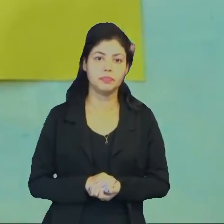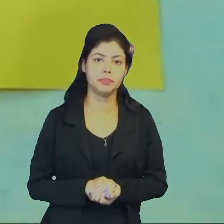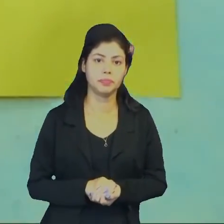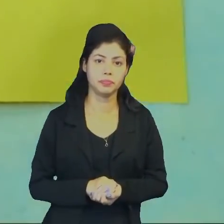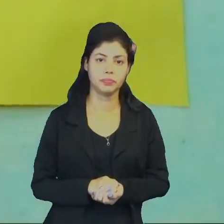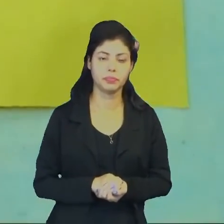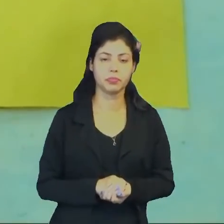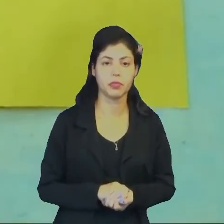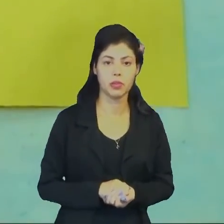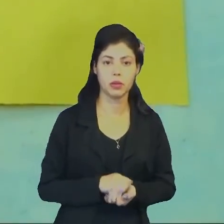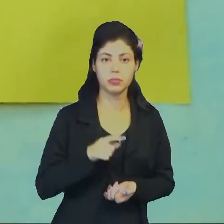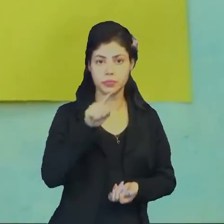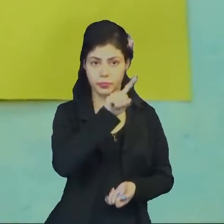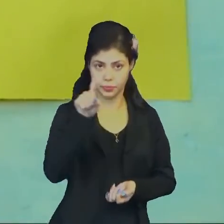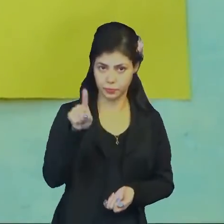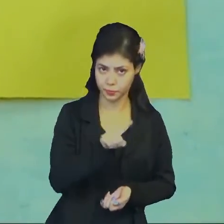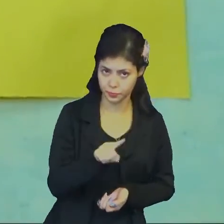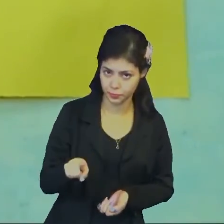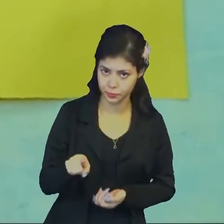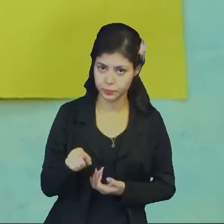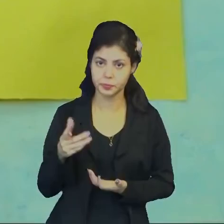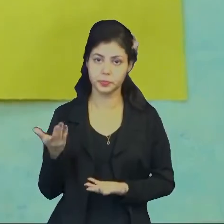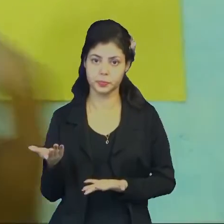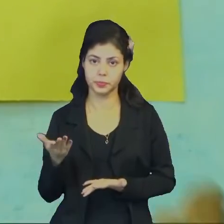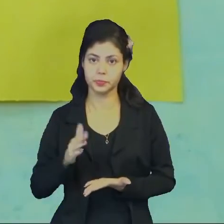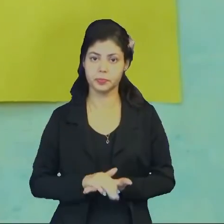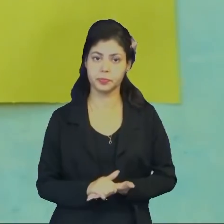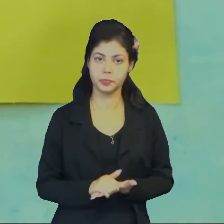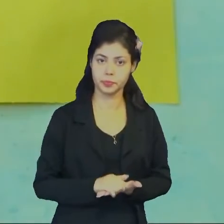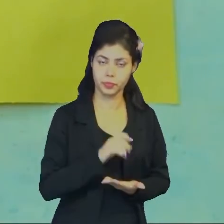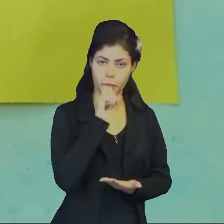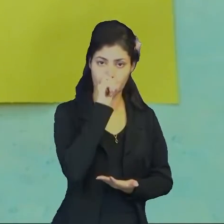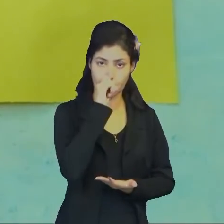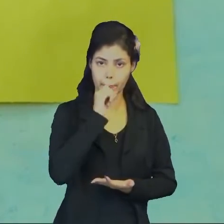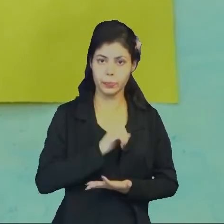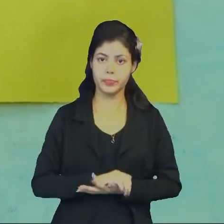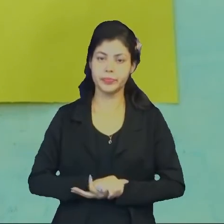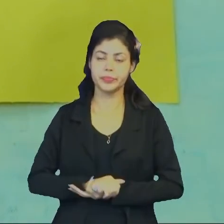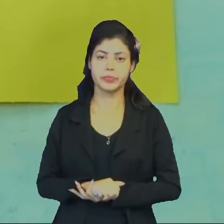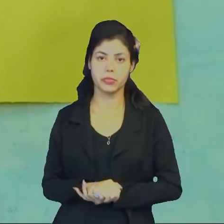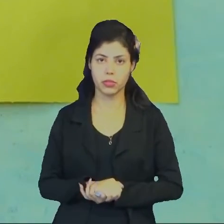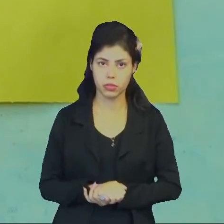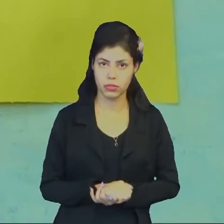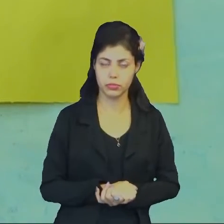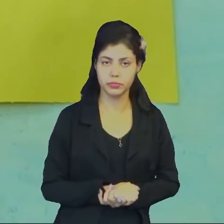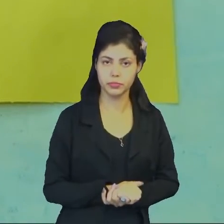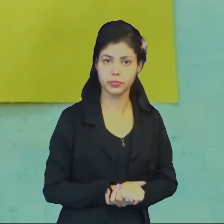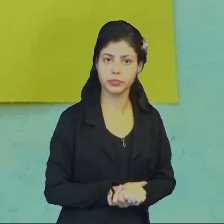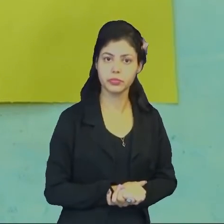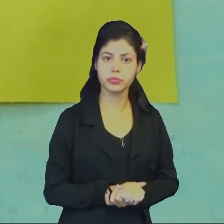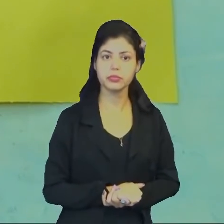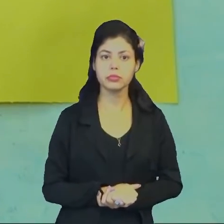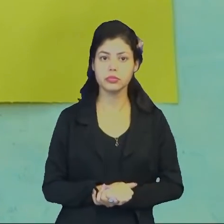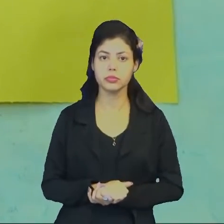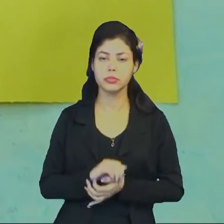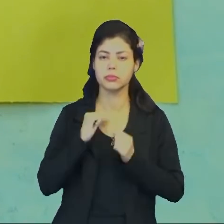vizinho, com Z, ó. Pode se confundir e colocar S.